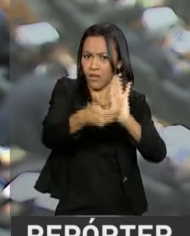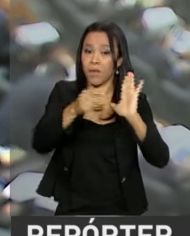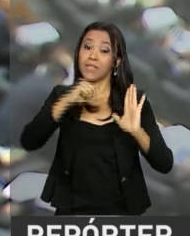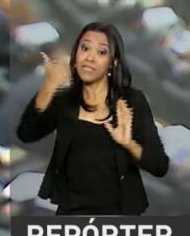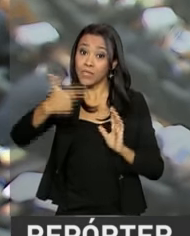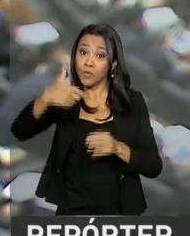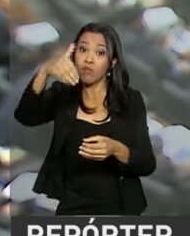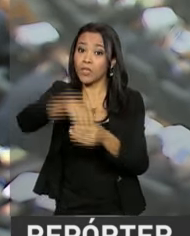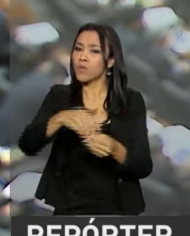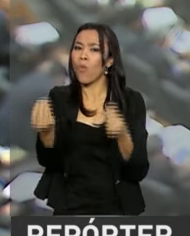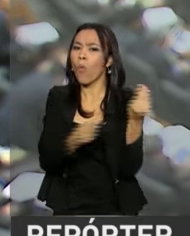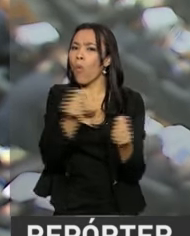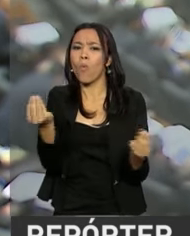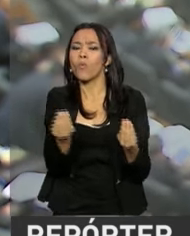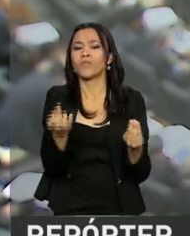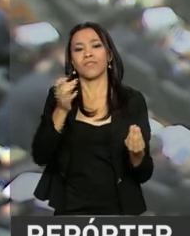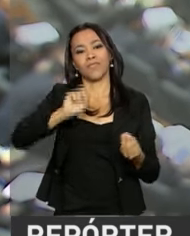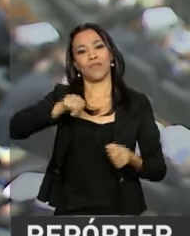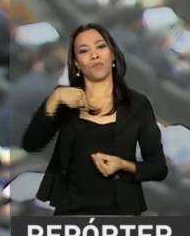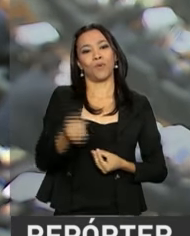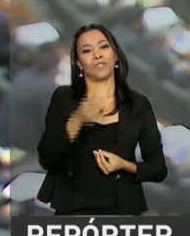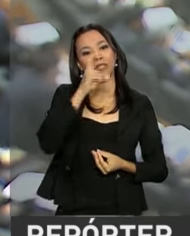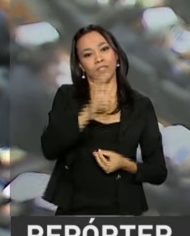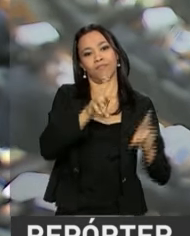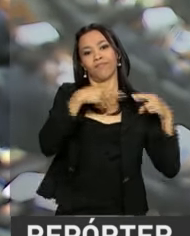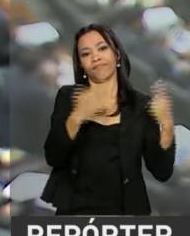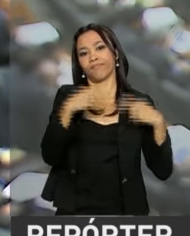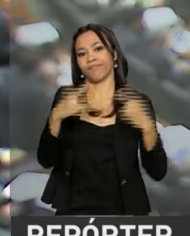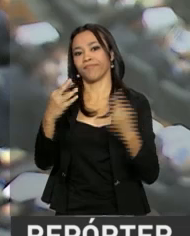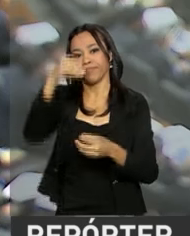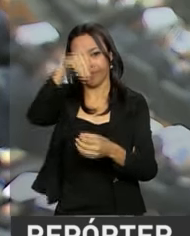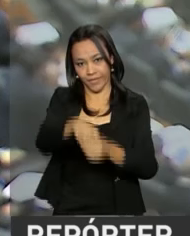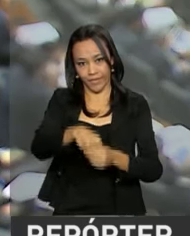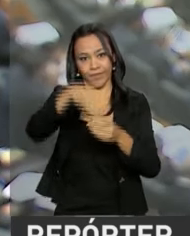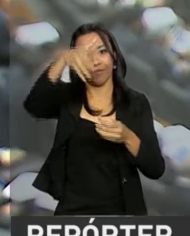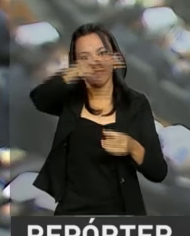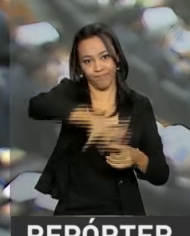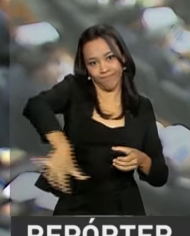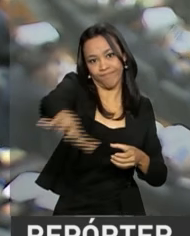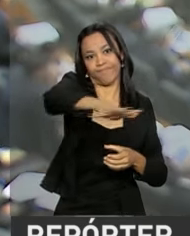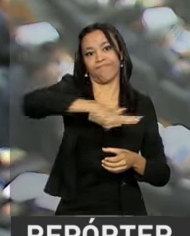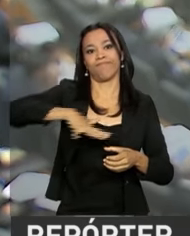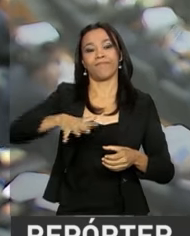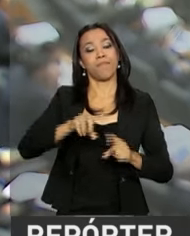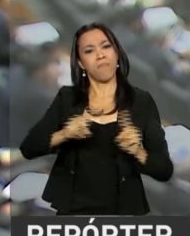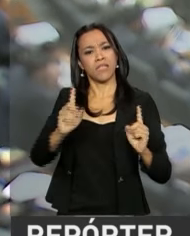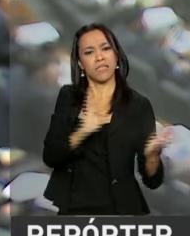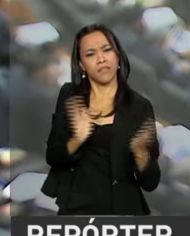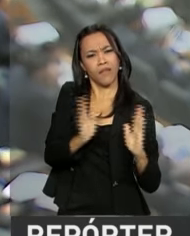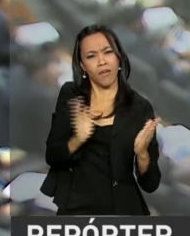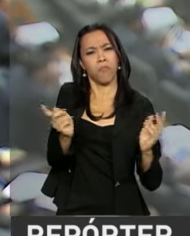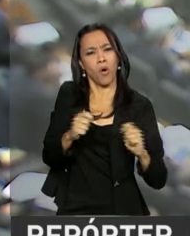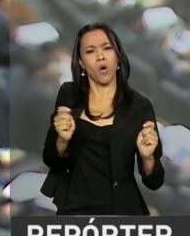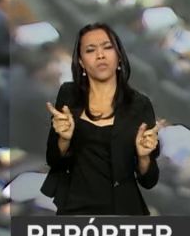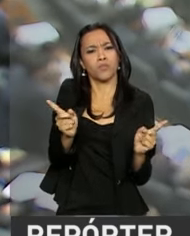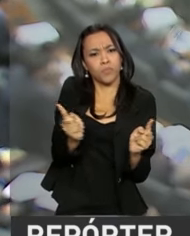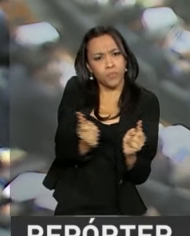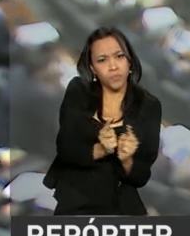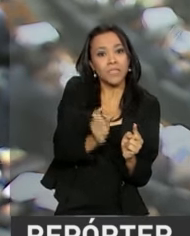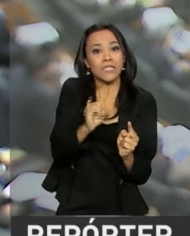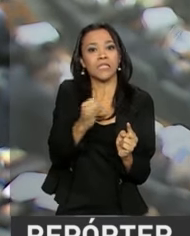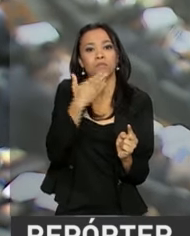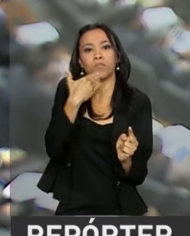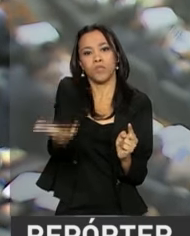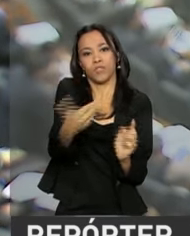votação só pode ocorrer depois de 5 sessões no plenário. Mas esse intervalo pode cair caso haja um